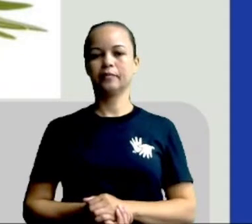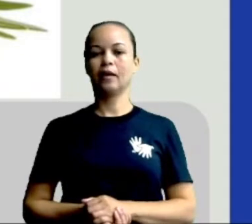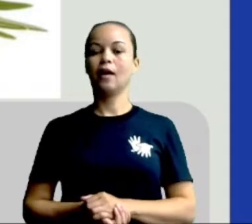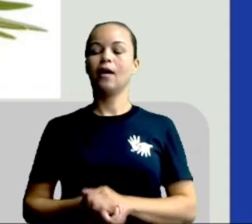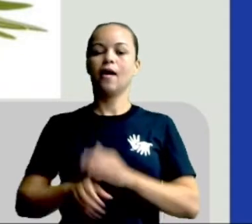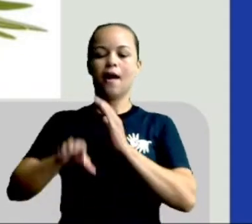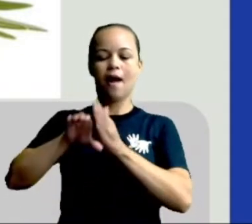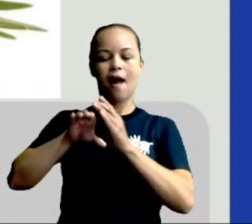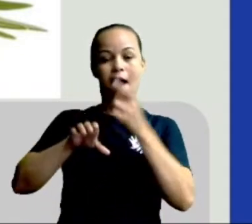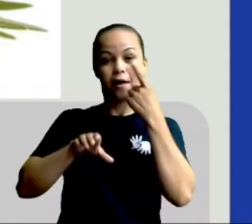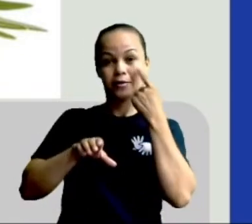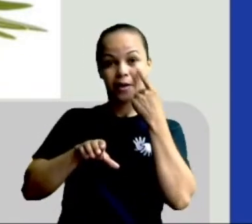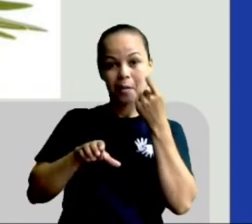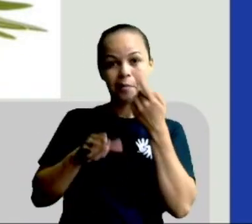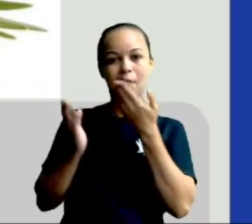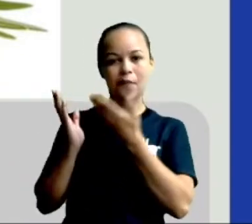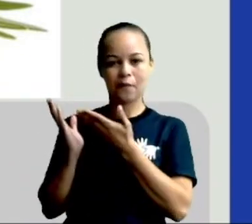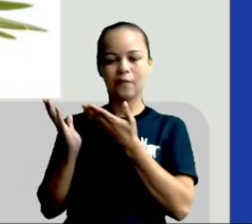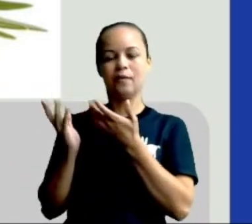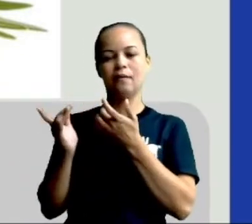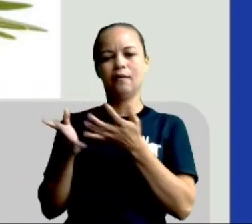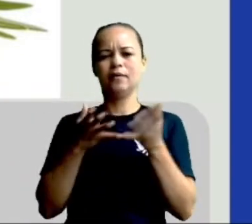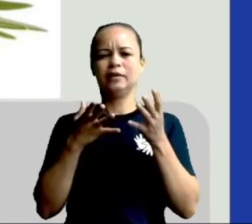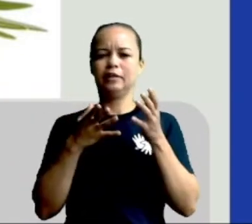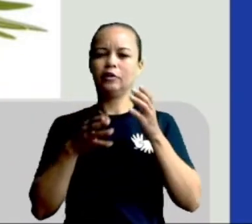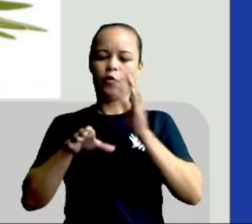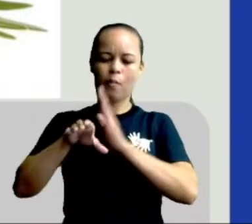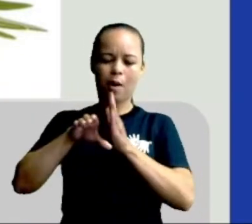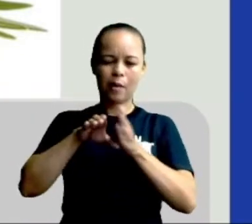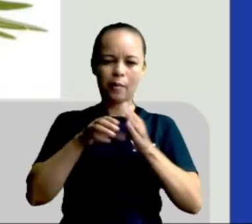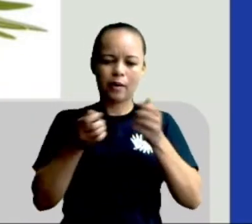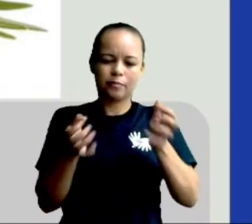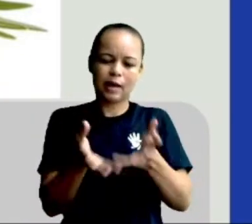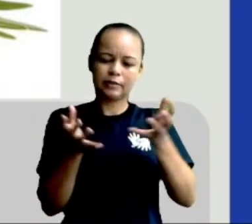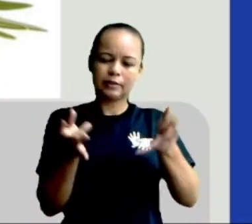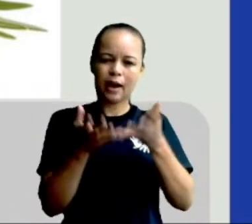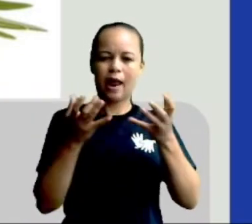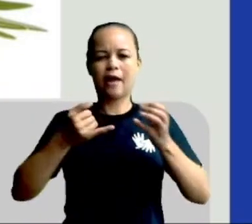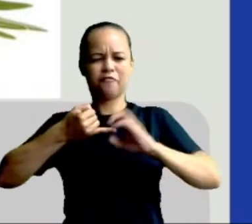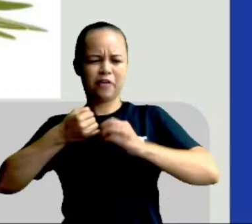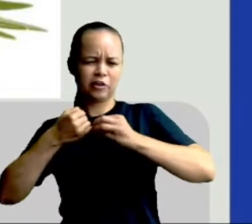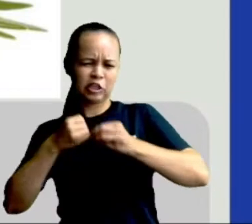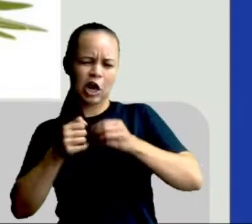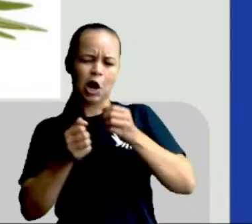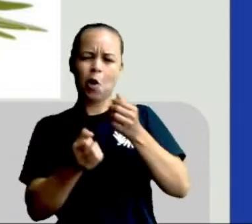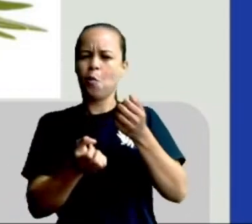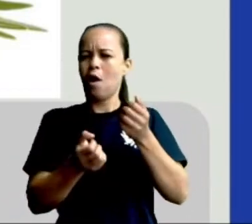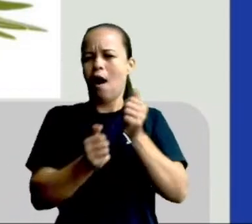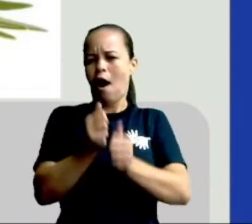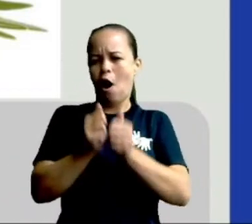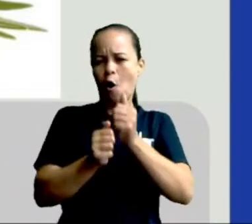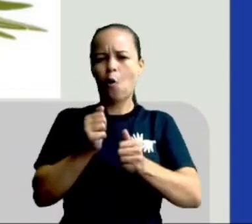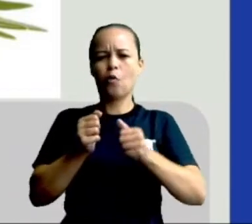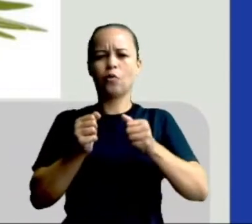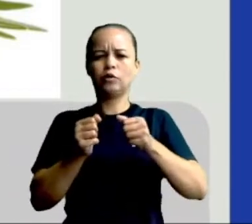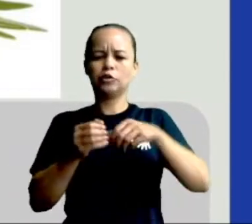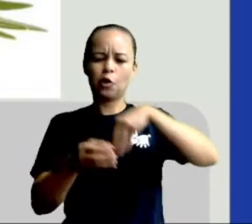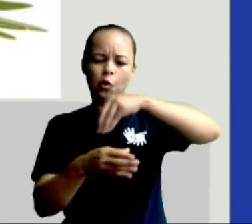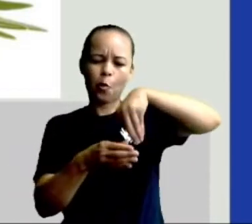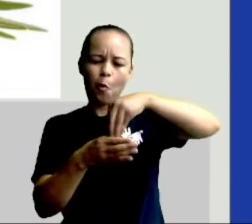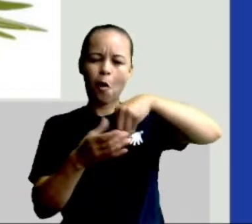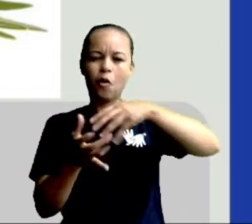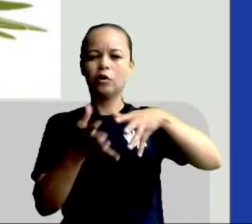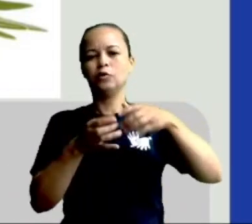isso mesmo. A cebola aí que a gente coloca na salada, coloca no feijão, coloca no arroz, coloca no molho do macarrão, coloca